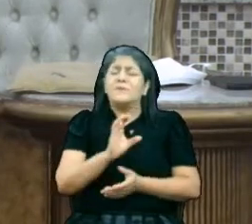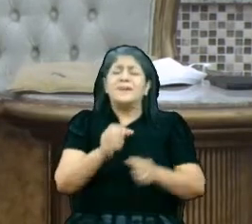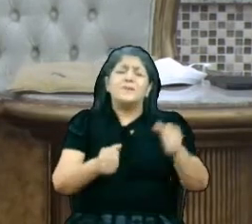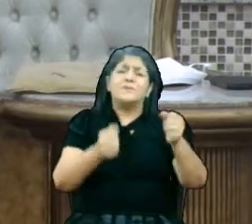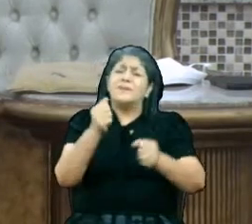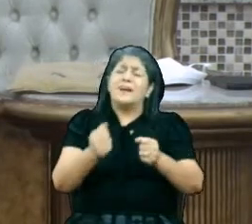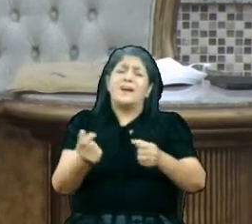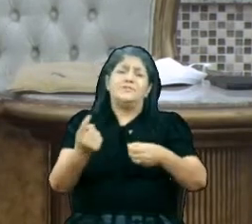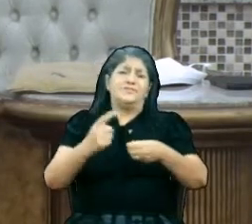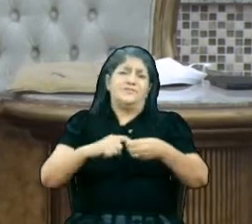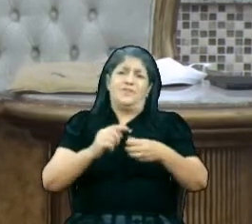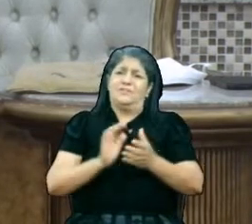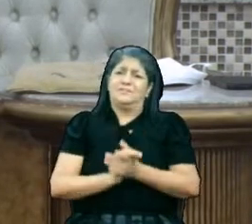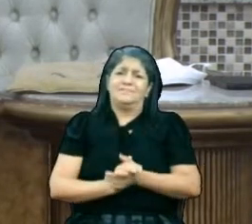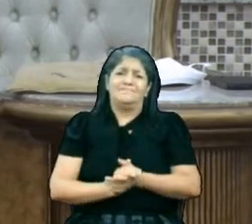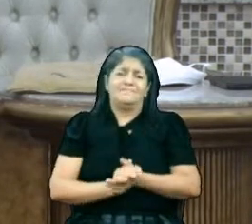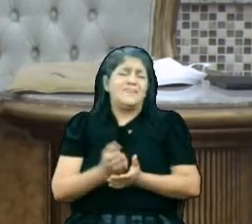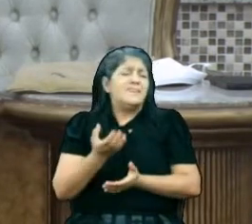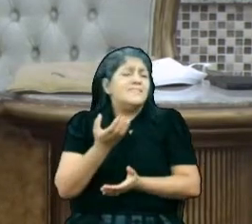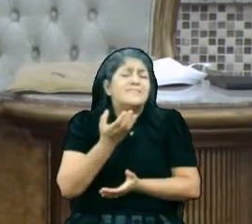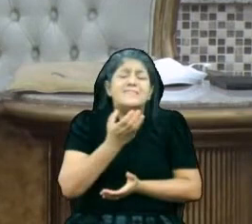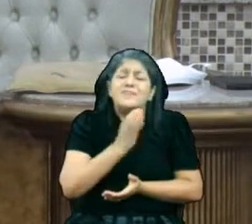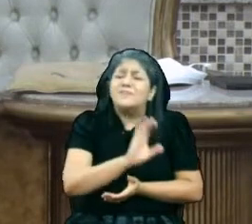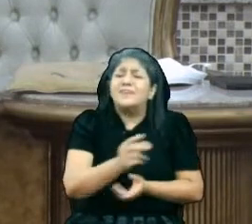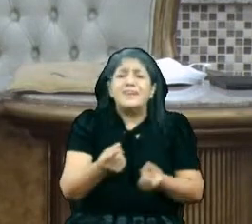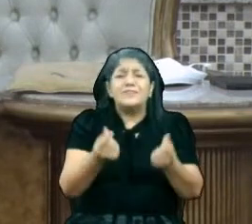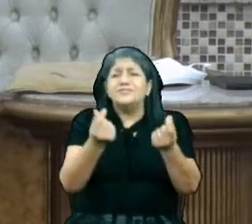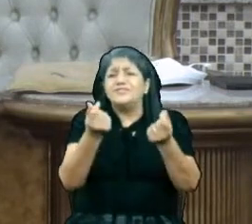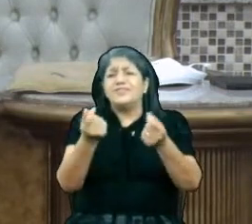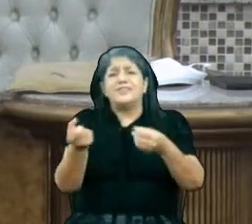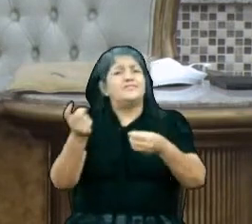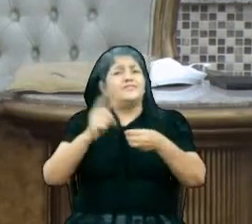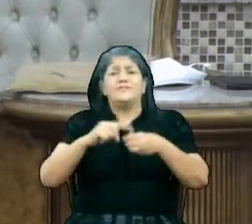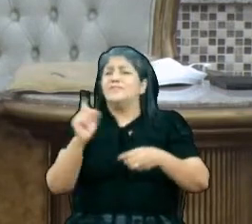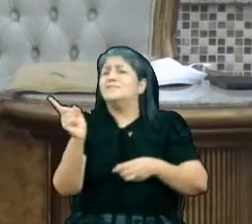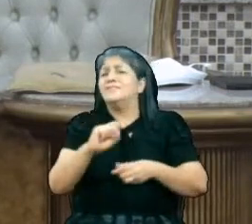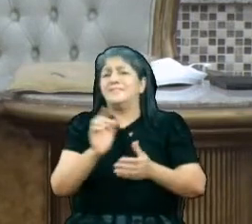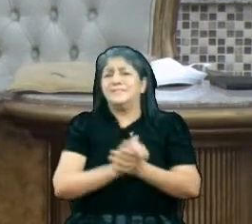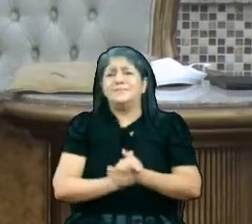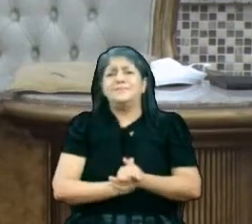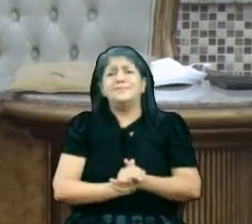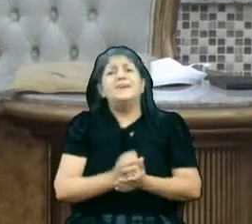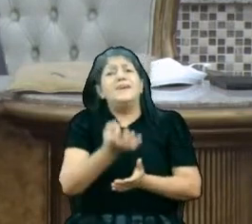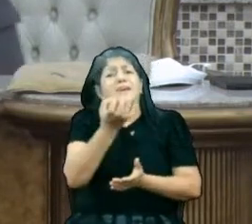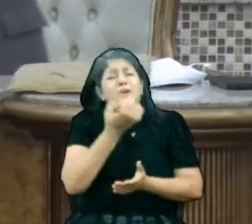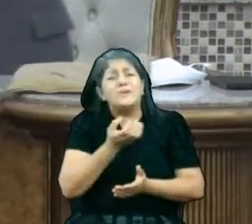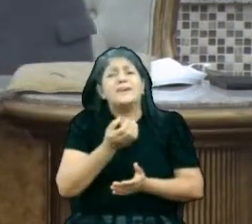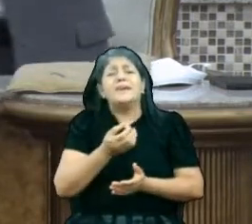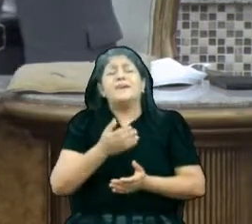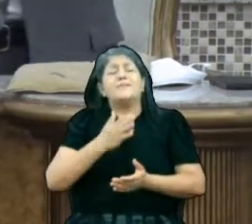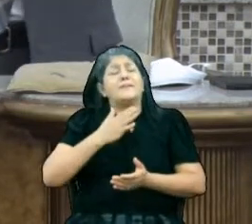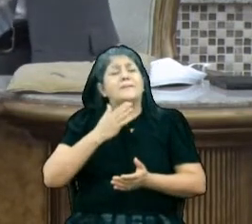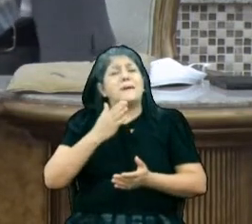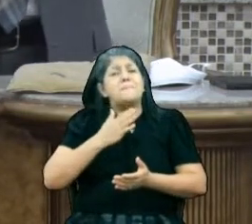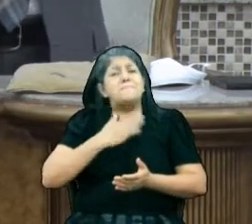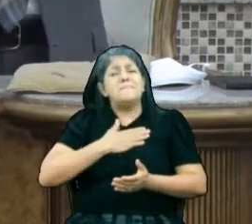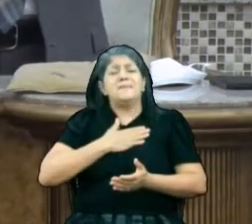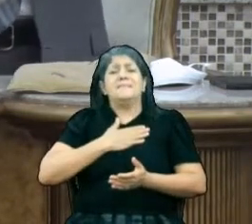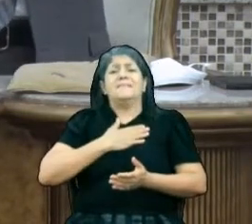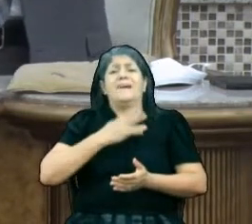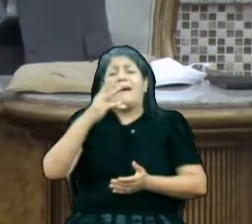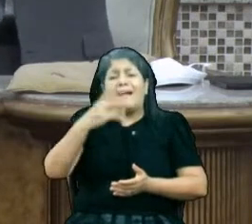levaram Mas eles levaram a minha aliança de casamento eu fiquei olhando para aquele rapaz assim